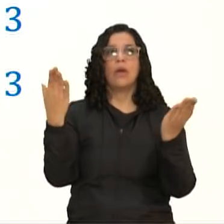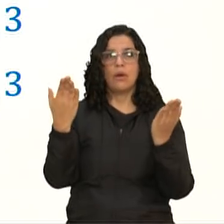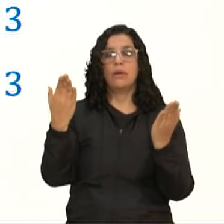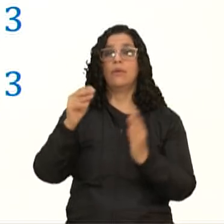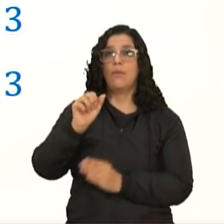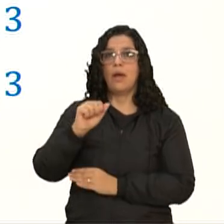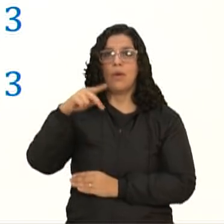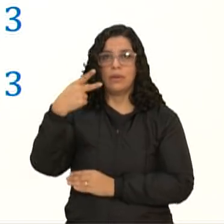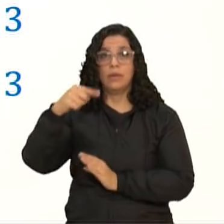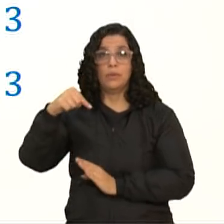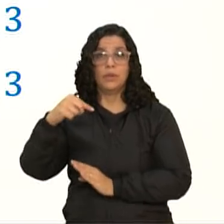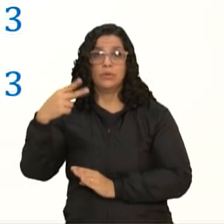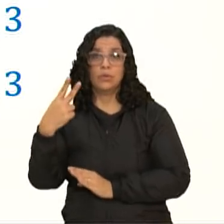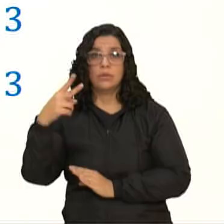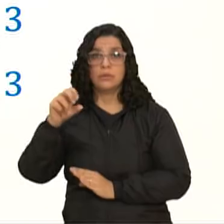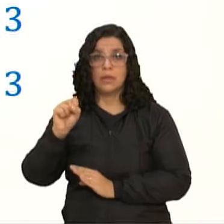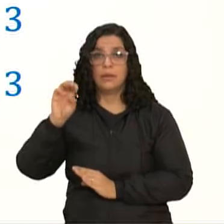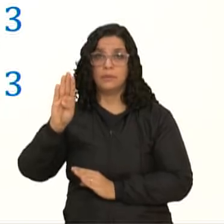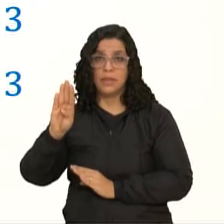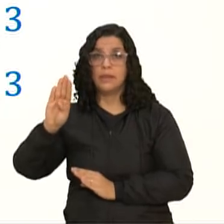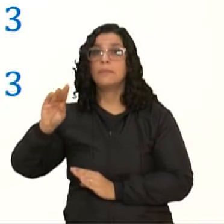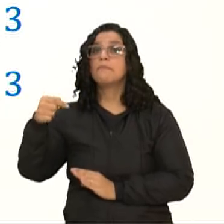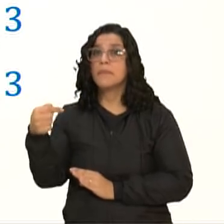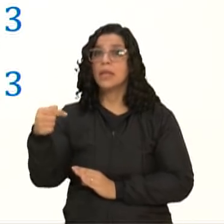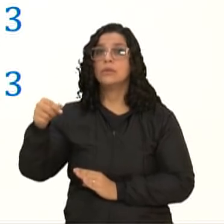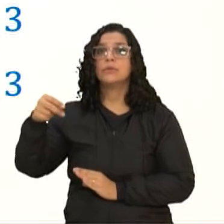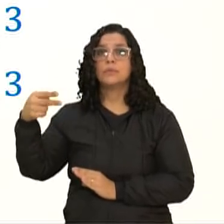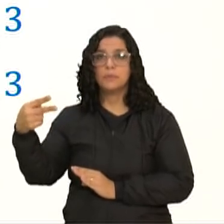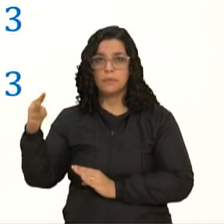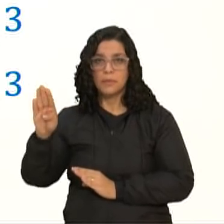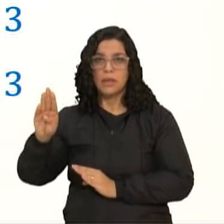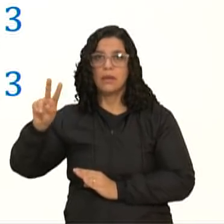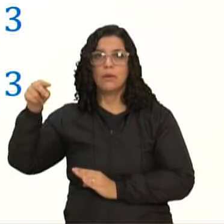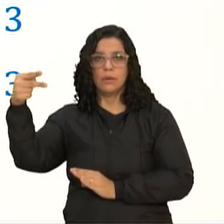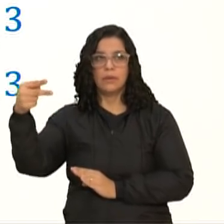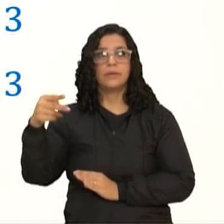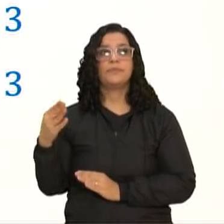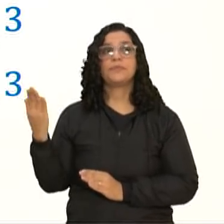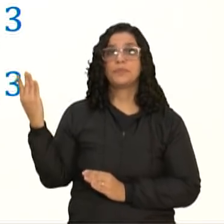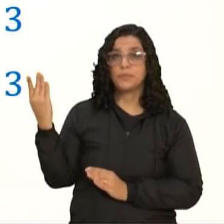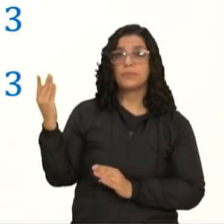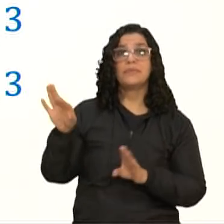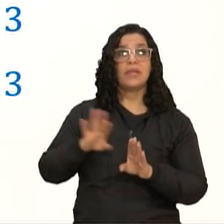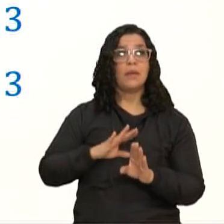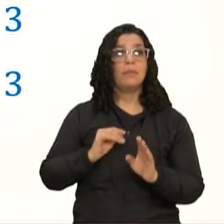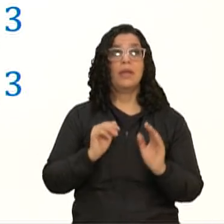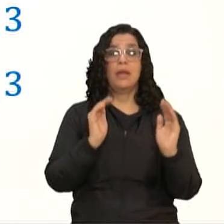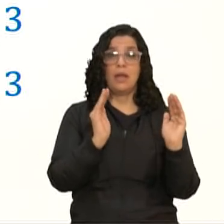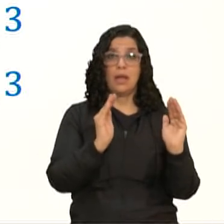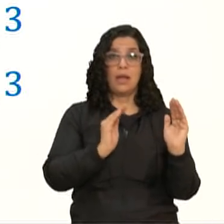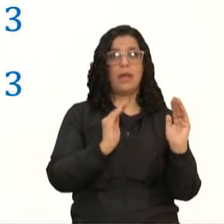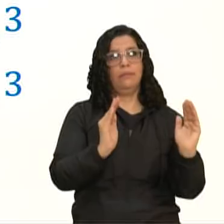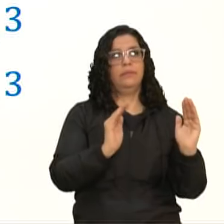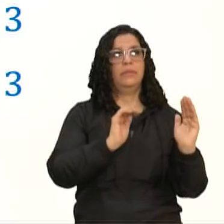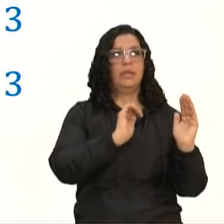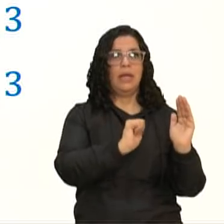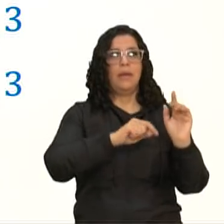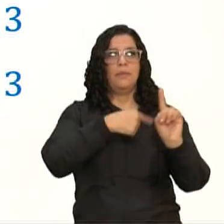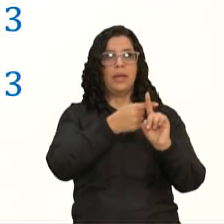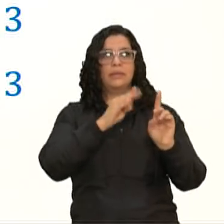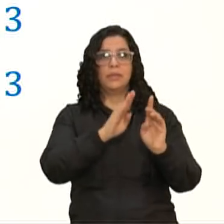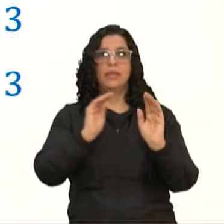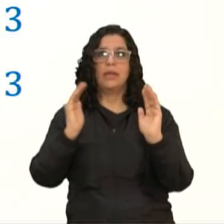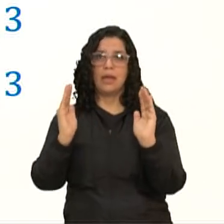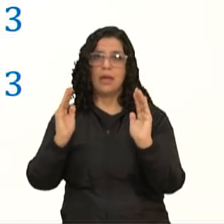ao quadrado, menos 2 vezes o primeiro pelo segundo, mais o quadrado do segundo. O produto da soma pela diferença, primeiro